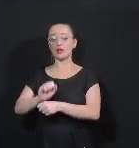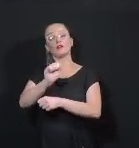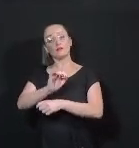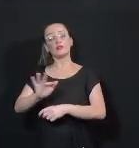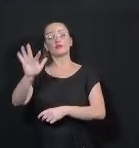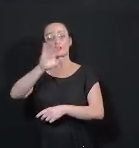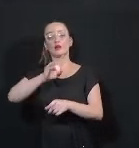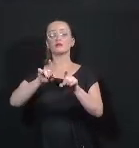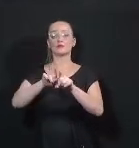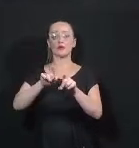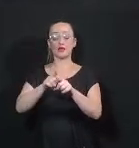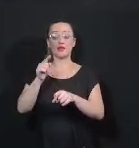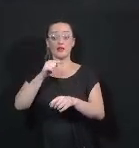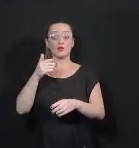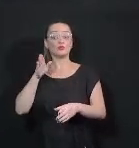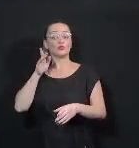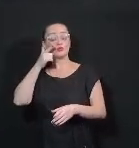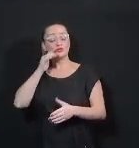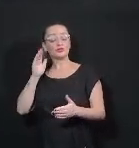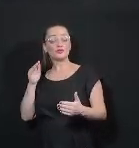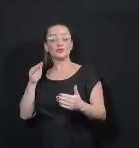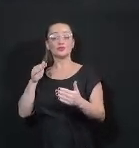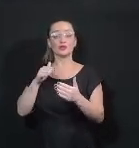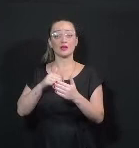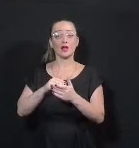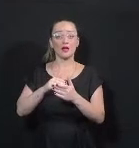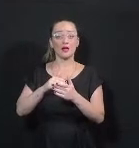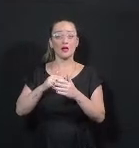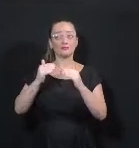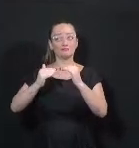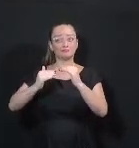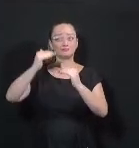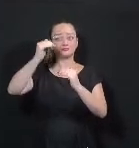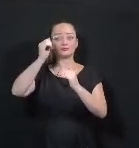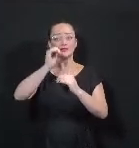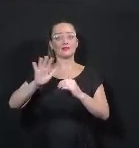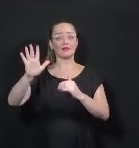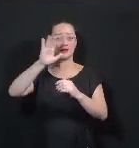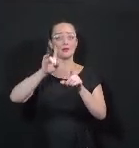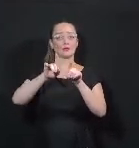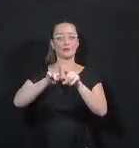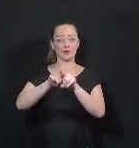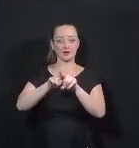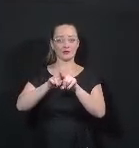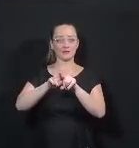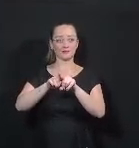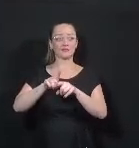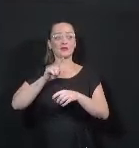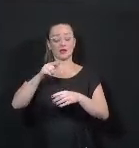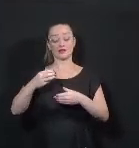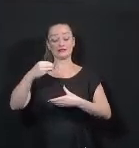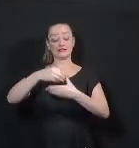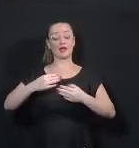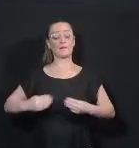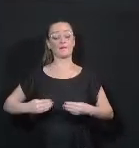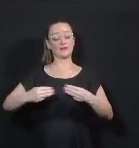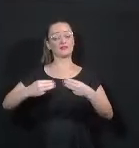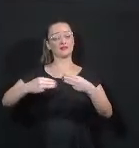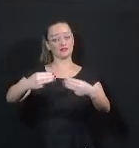que alcançaram as instâncias federais com assentos em ministérios,